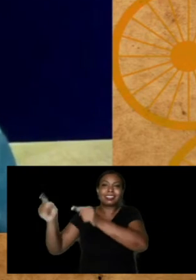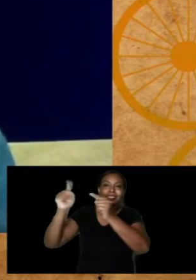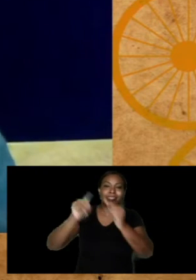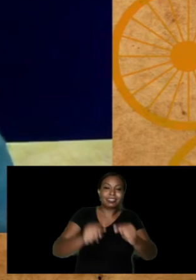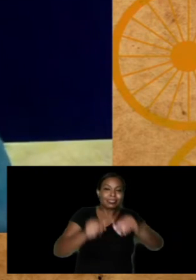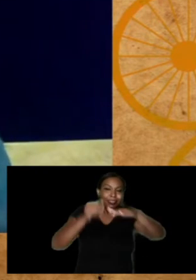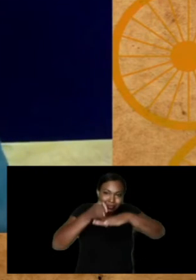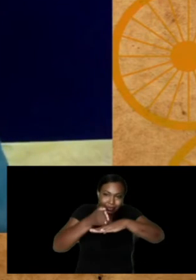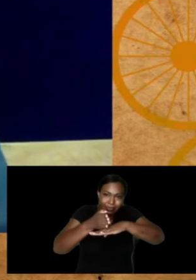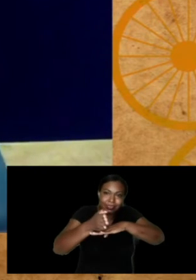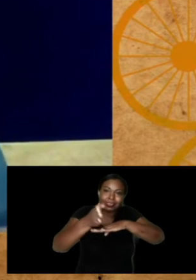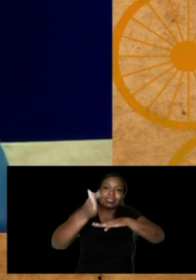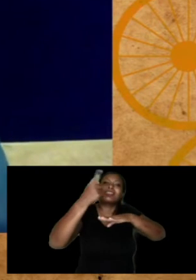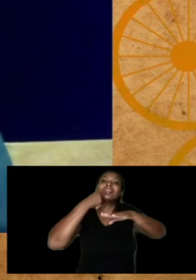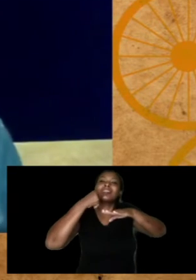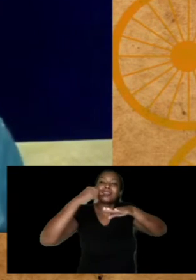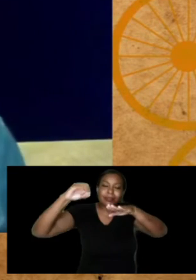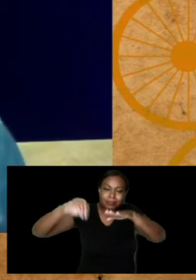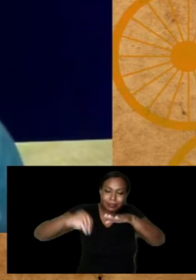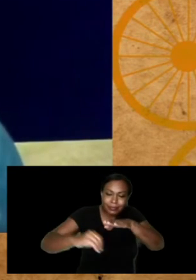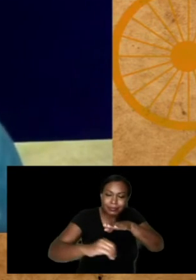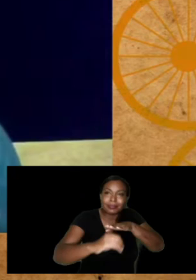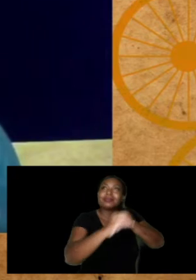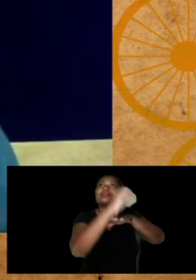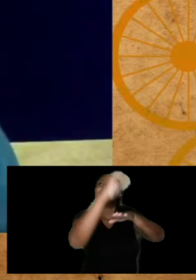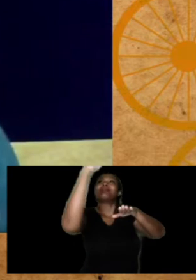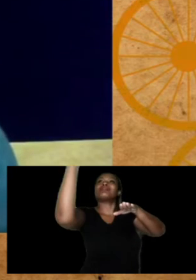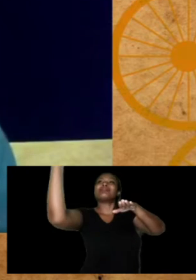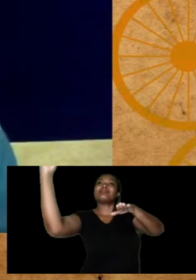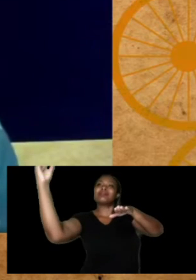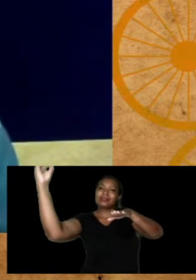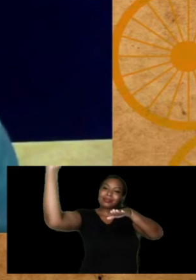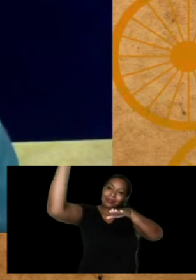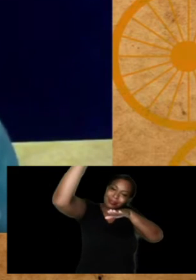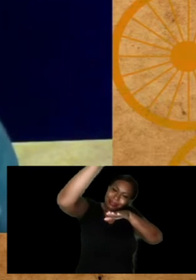Pelos trilhos vermelhos do poente.